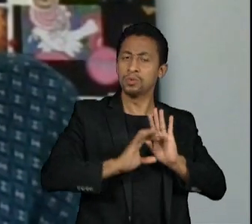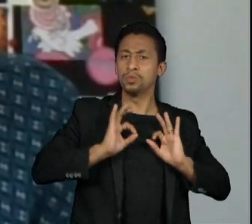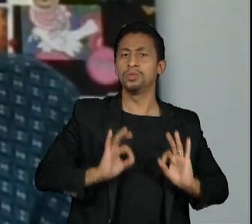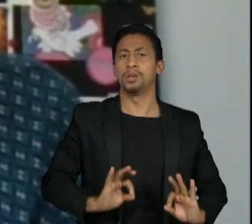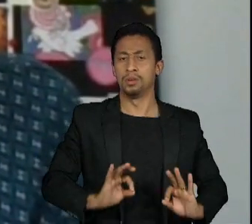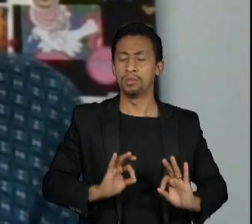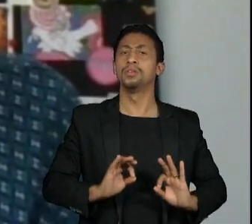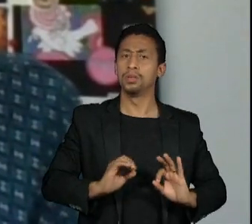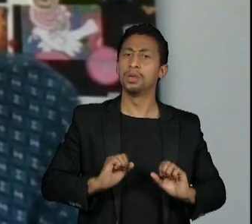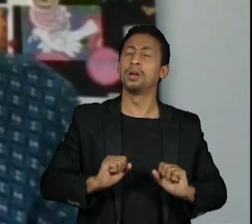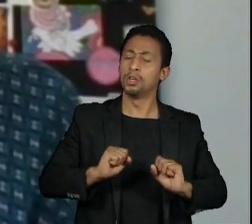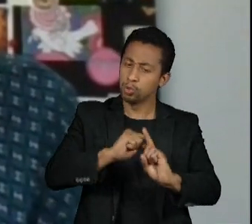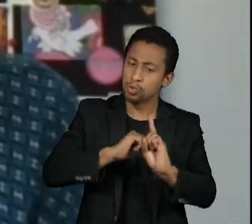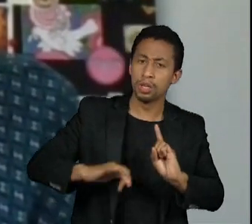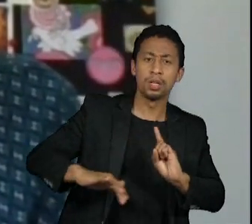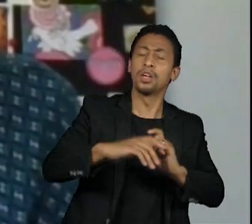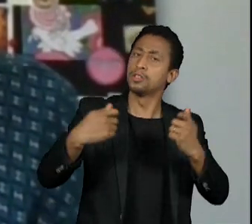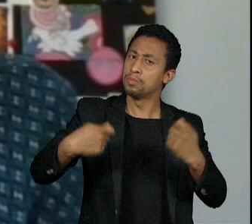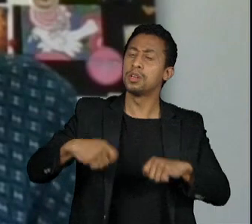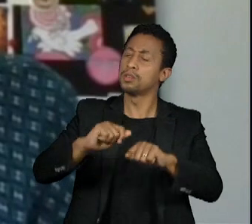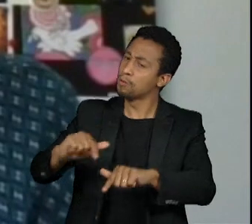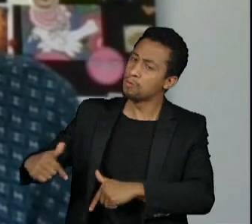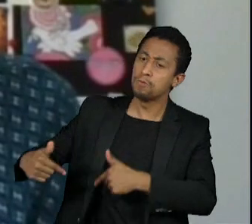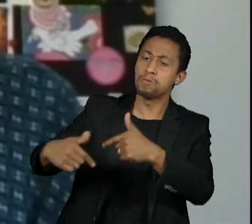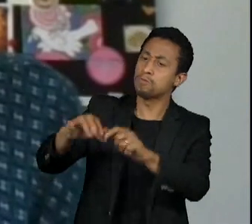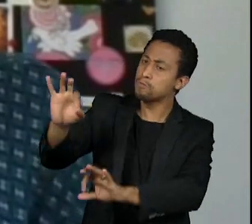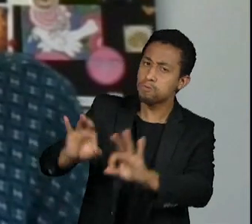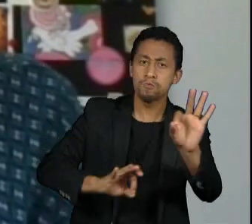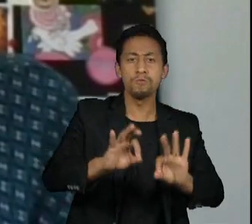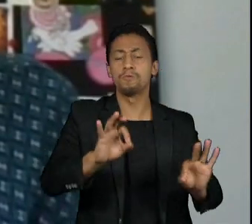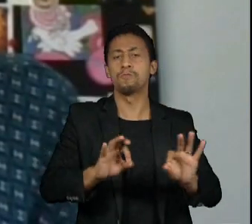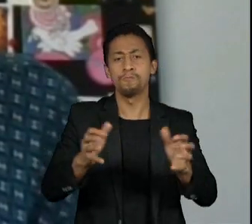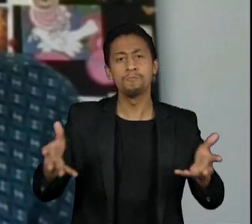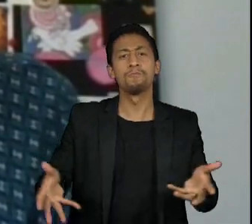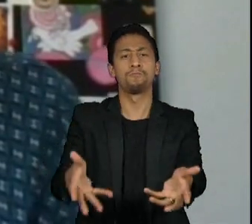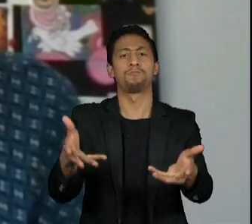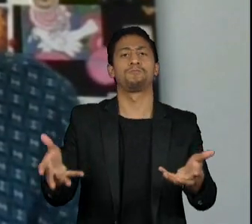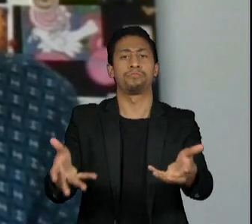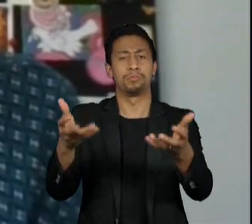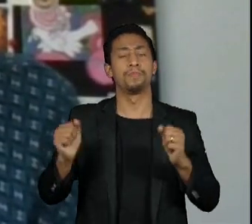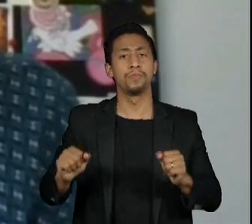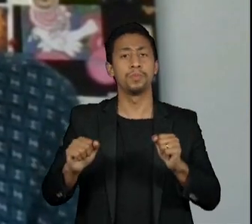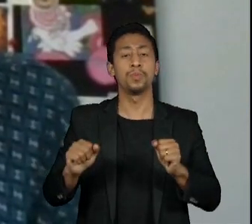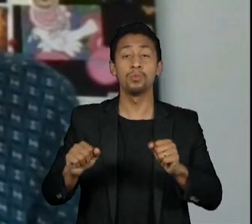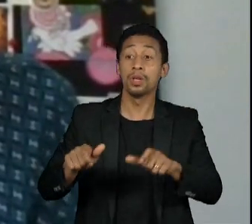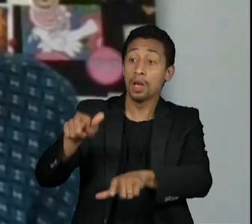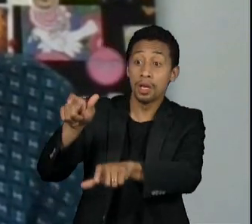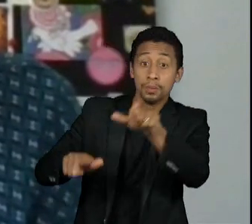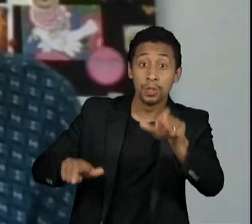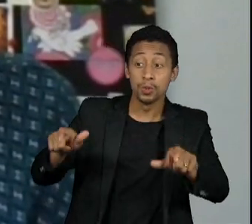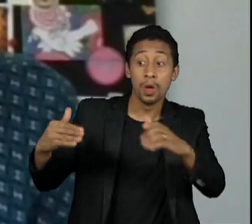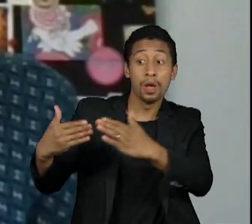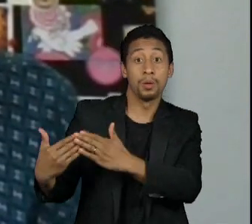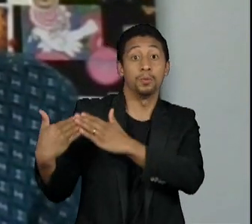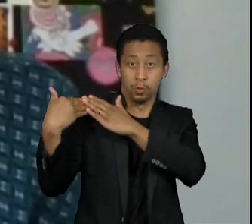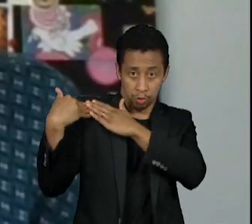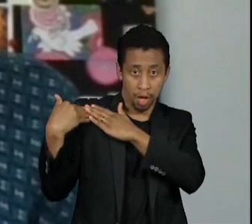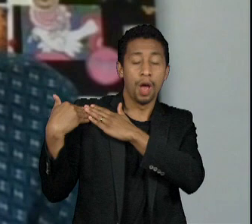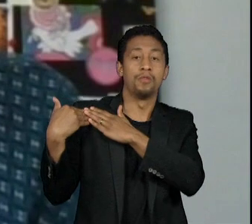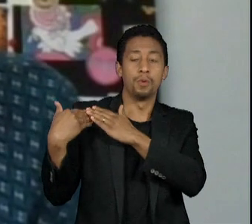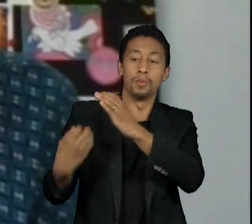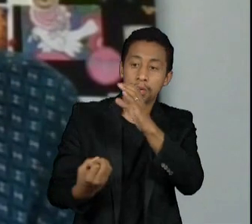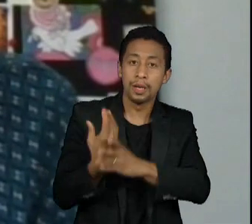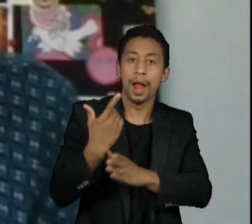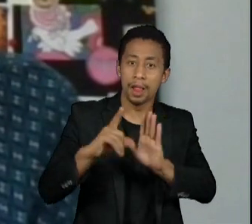e é preciso fortalecer a participação dessa sociedade civil para que quem é responsável pelas políticas públicas não esqueçam